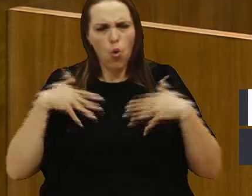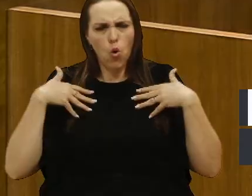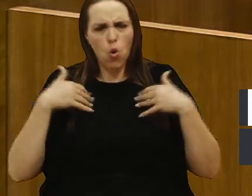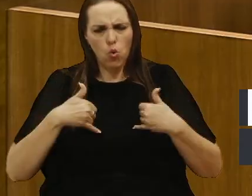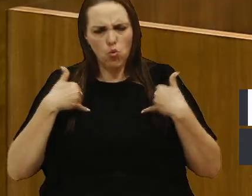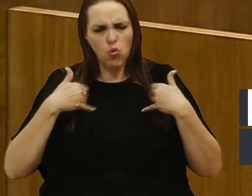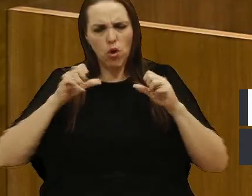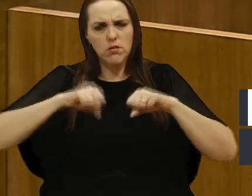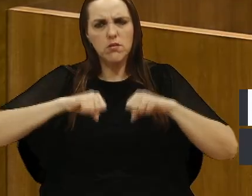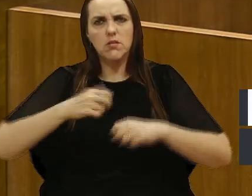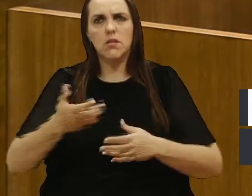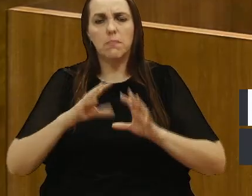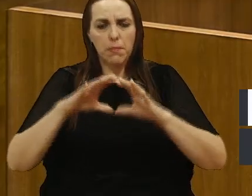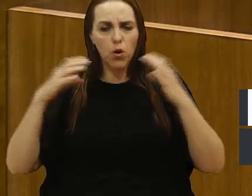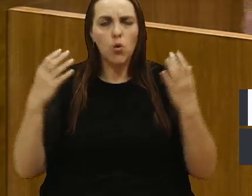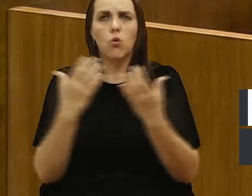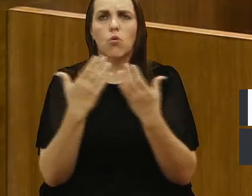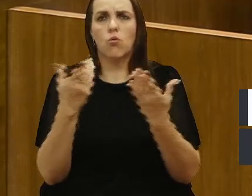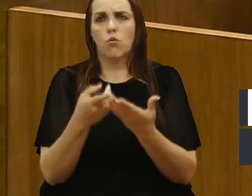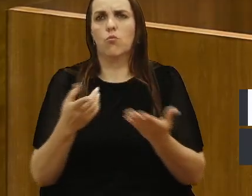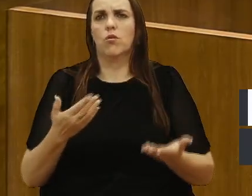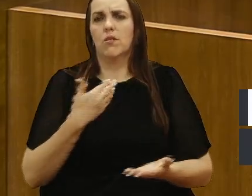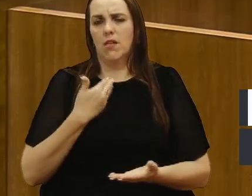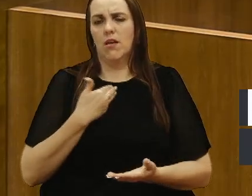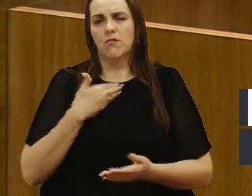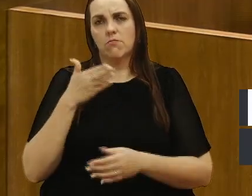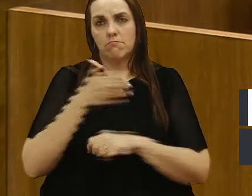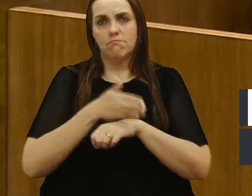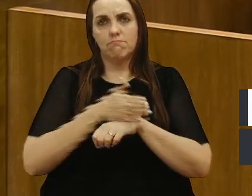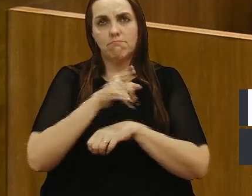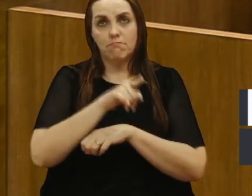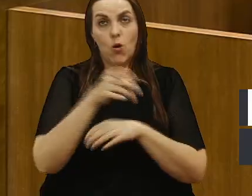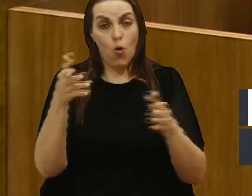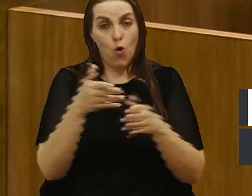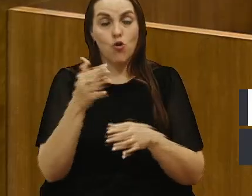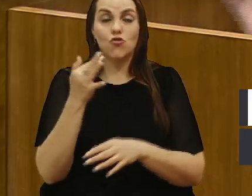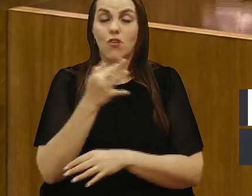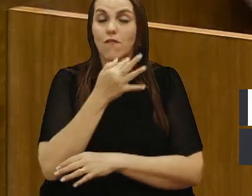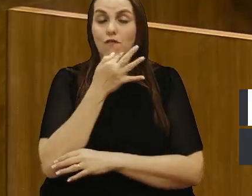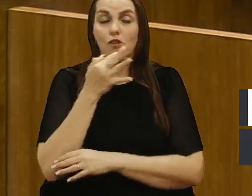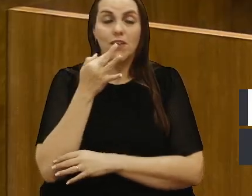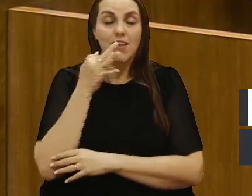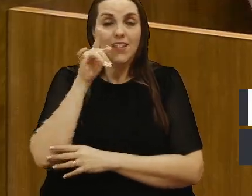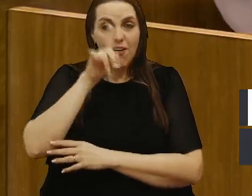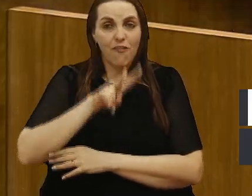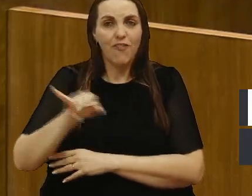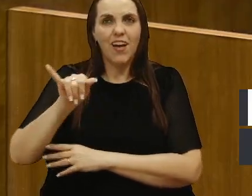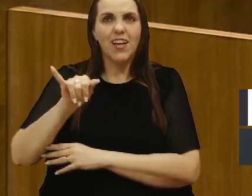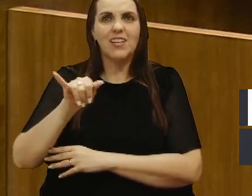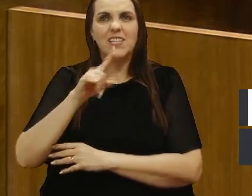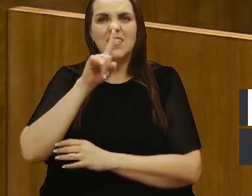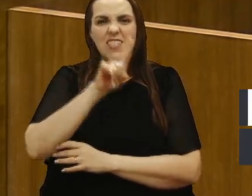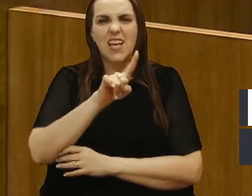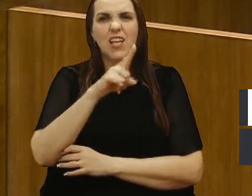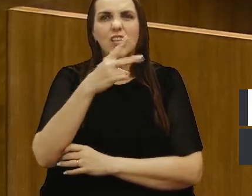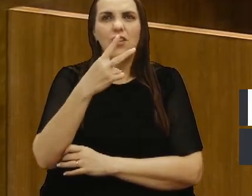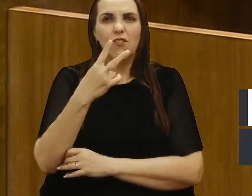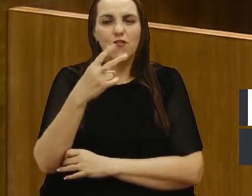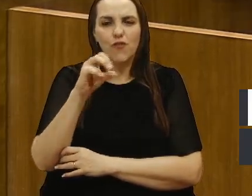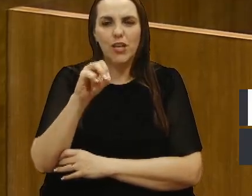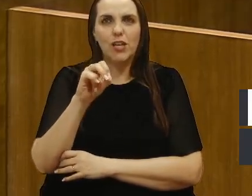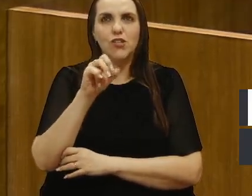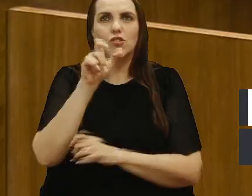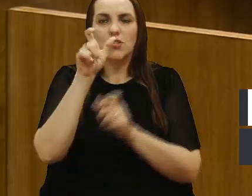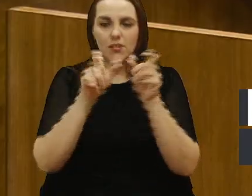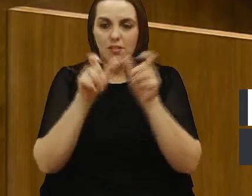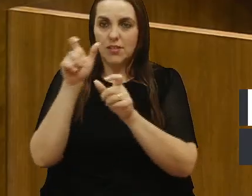uma comunidade que hoje Forqueta vai estar com 120